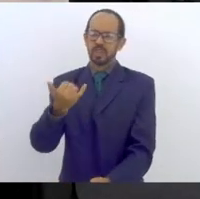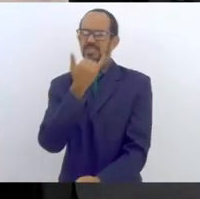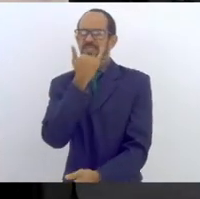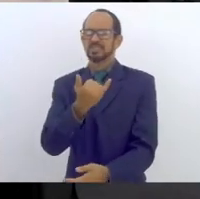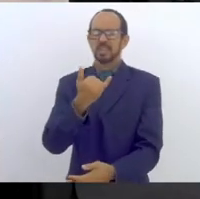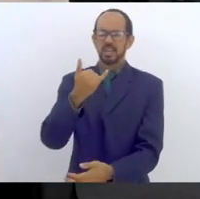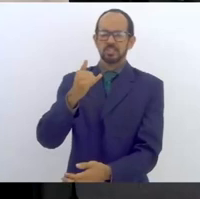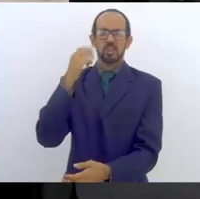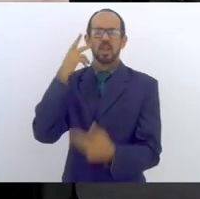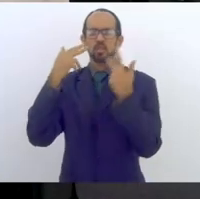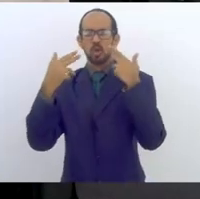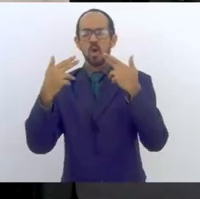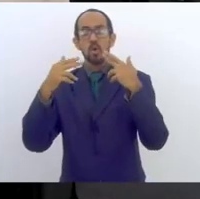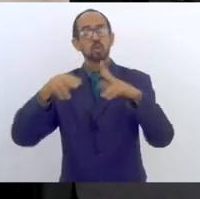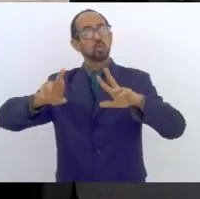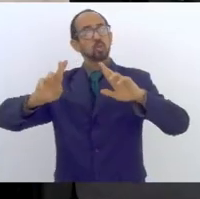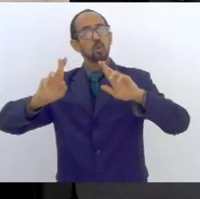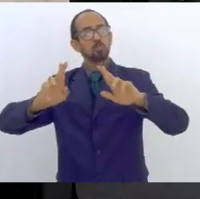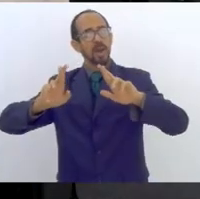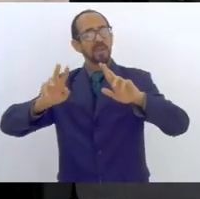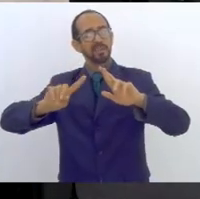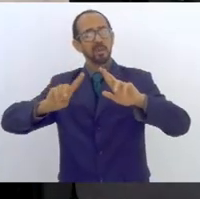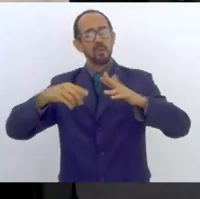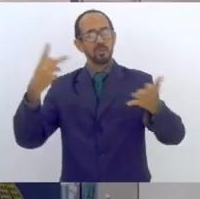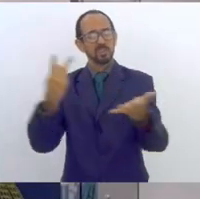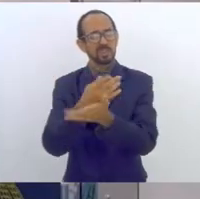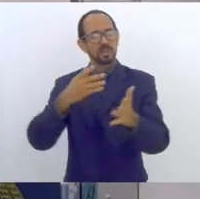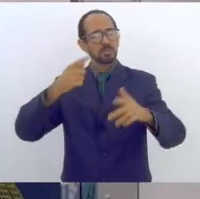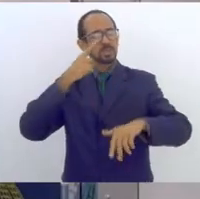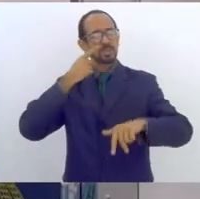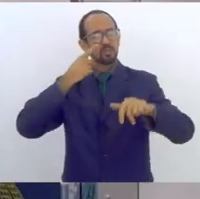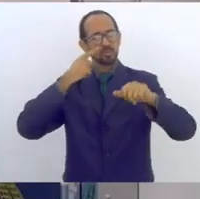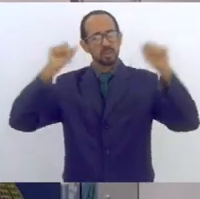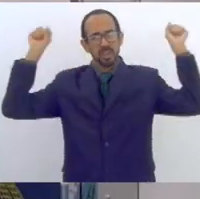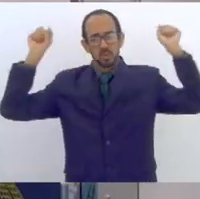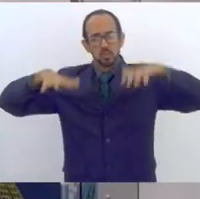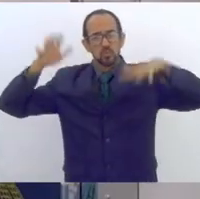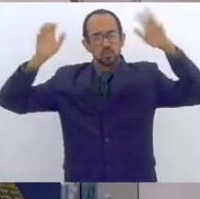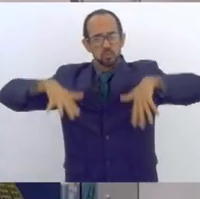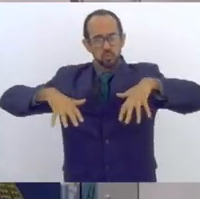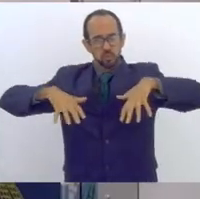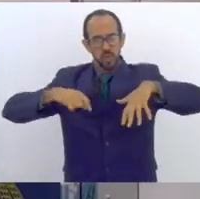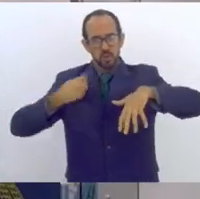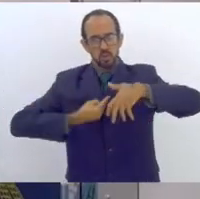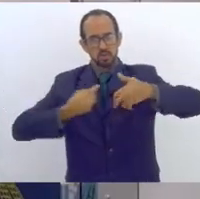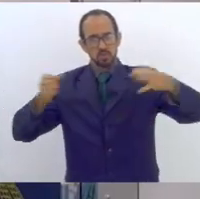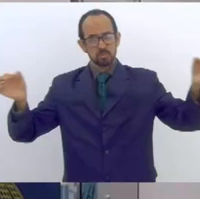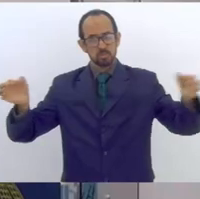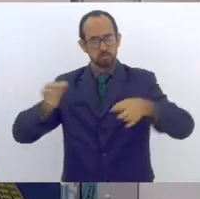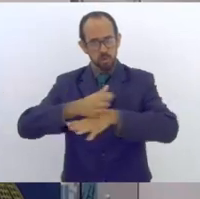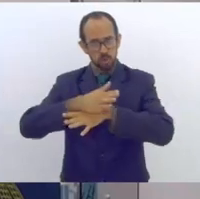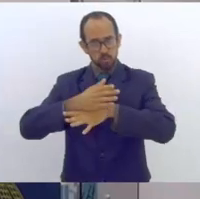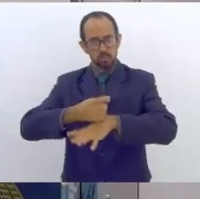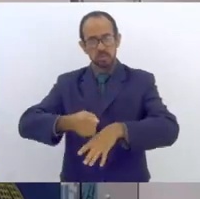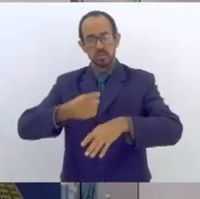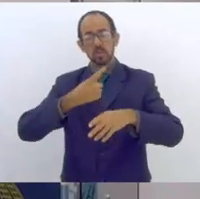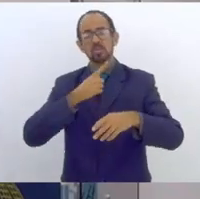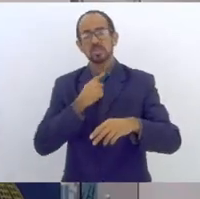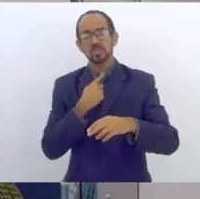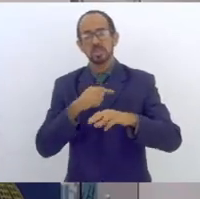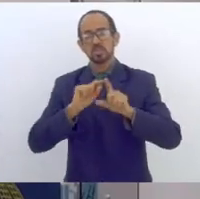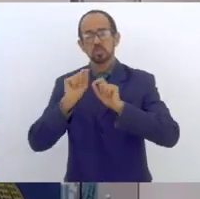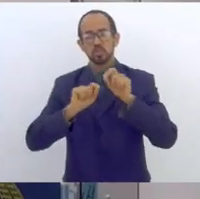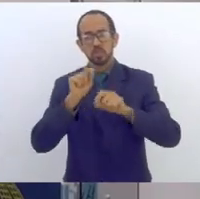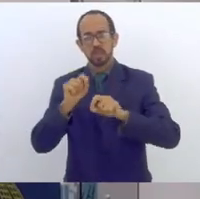aconteça mais mas a gente está vendo aí a intensidade de chuvas Estamos prontos e desejosos que esse